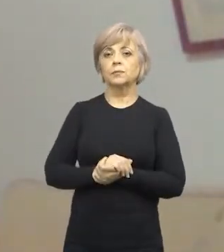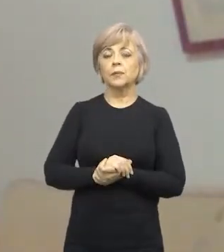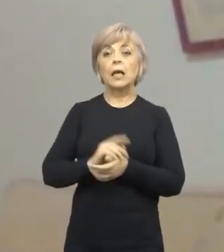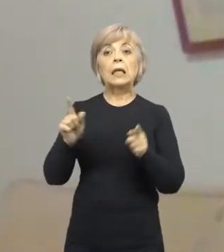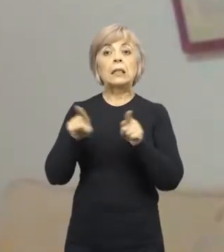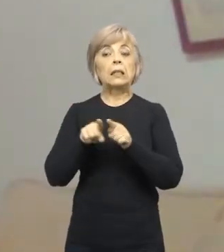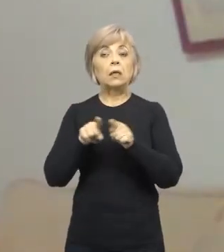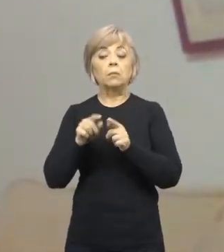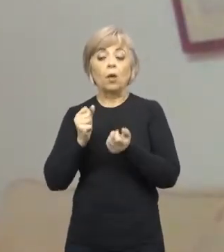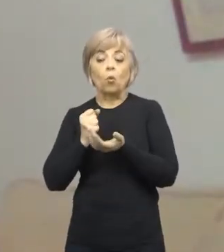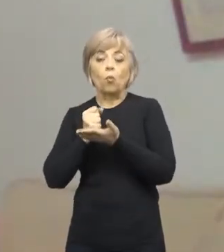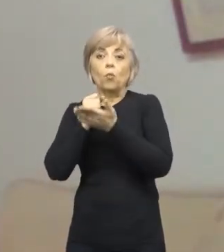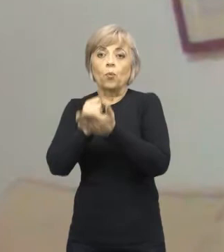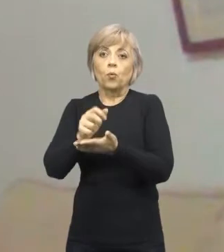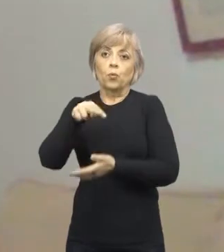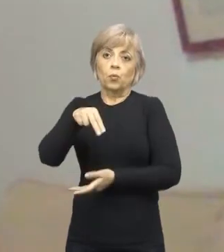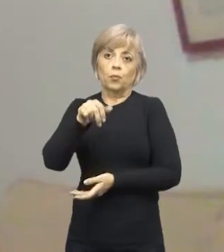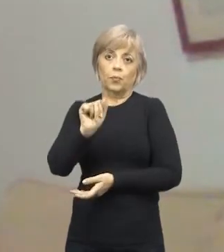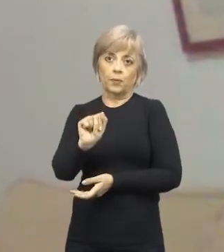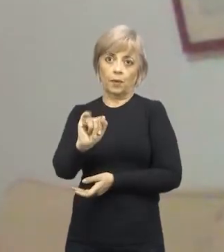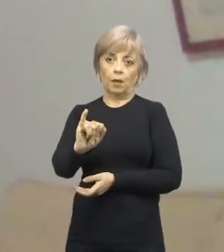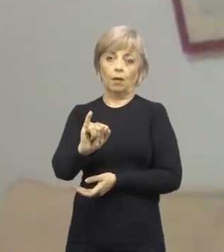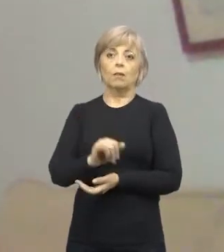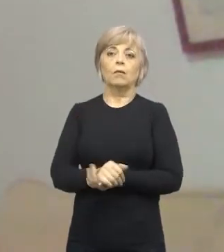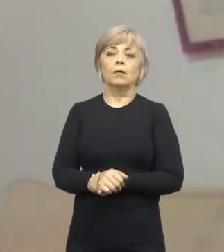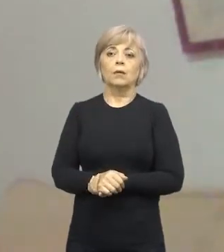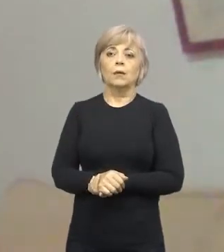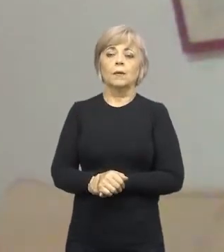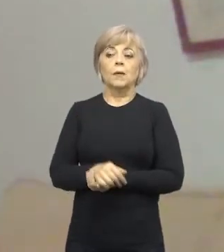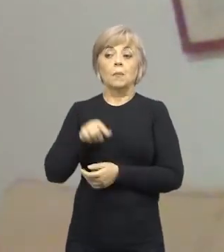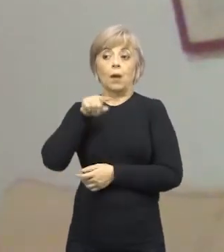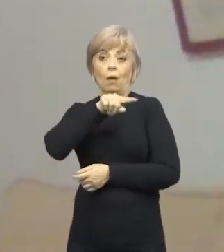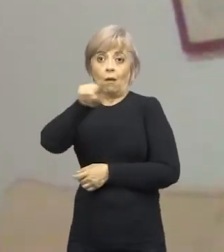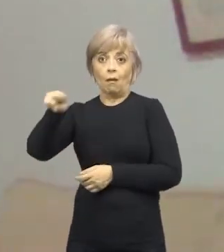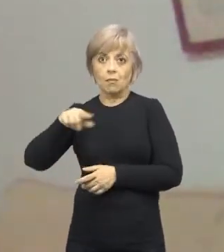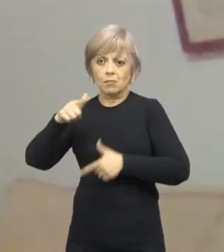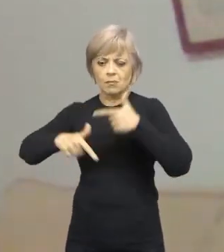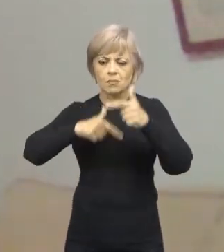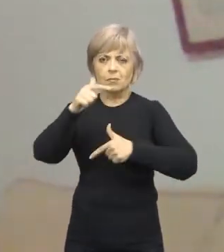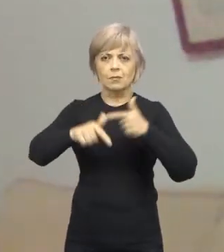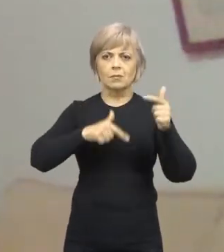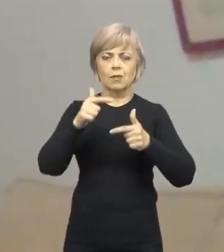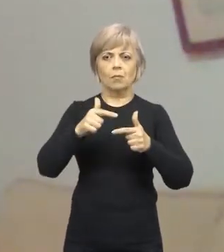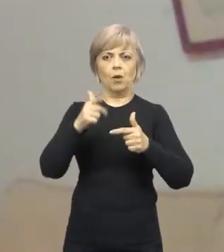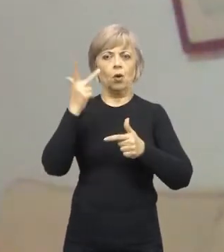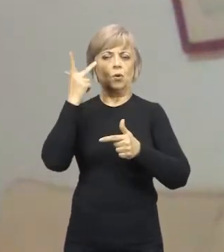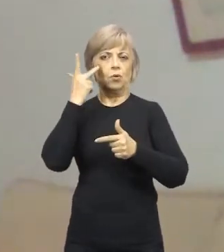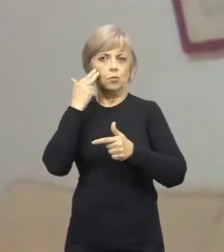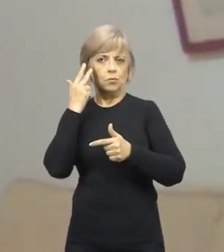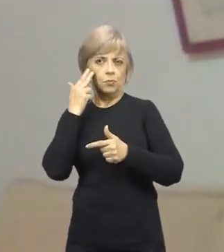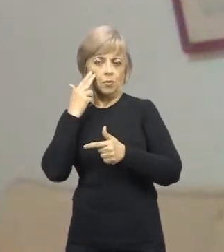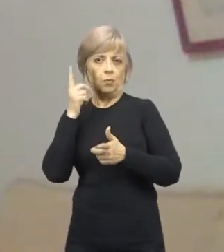com o apoio do NAI, para que essas ações, que normalmente